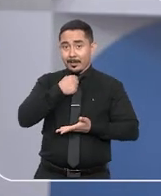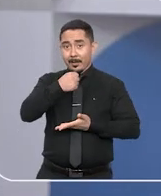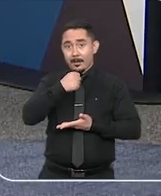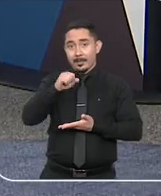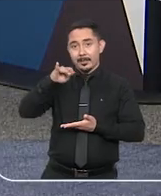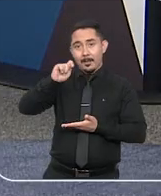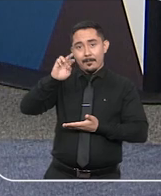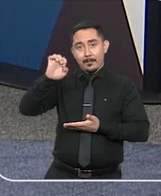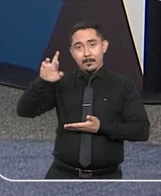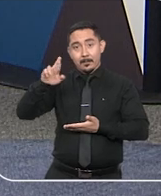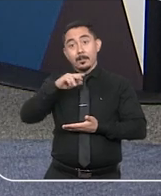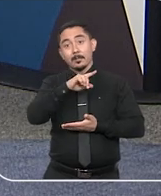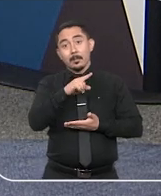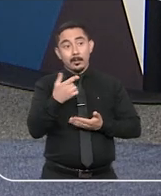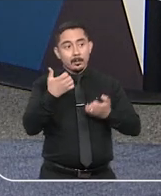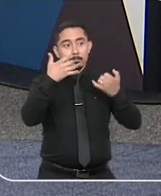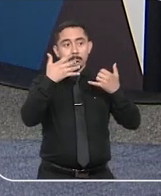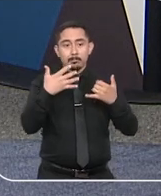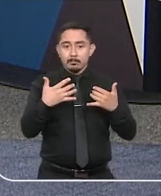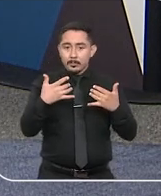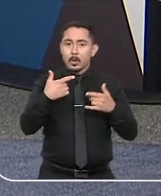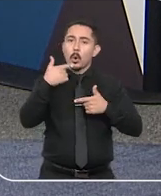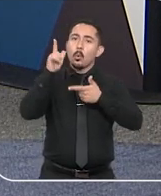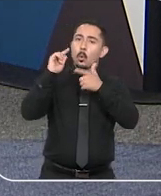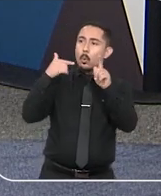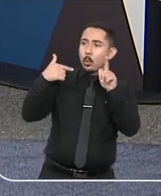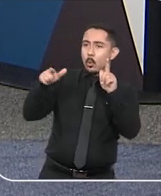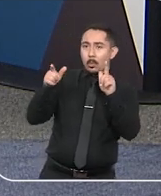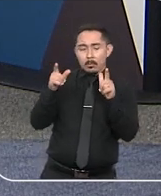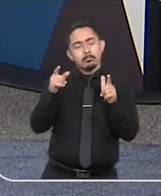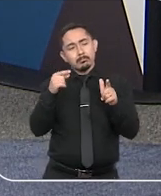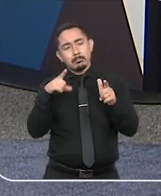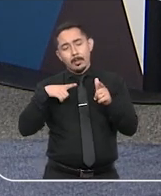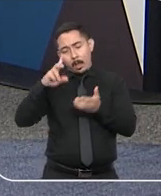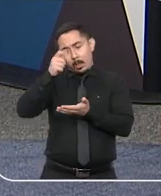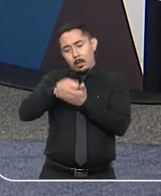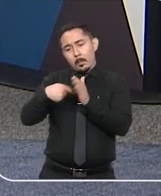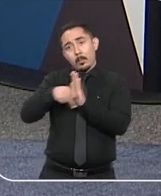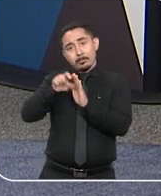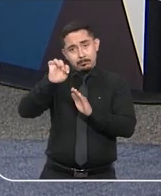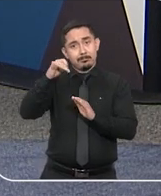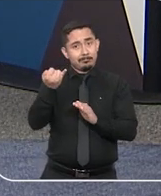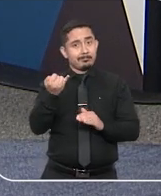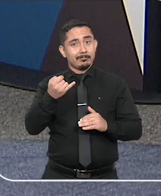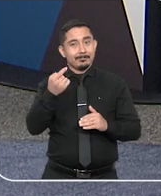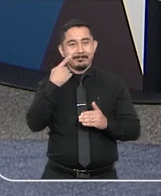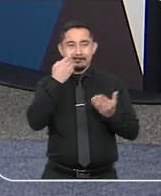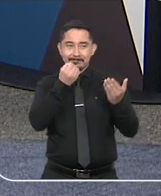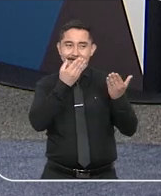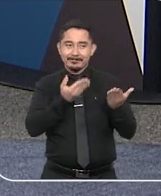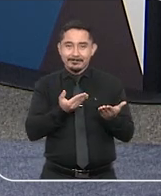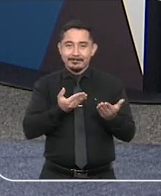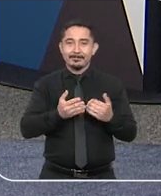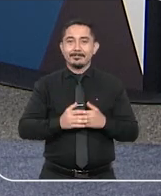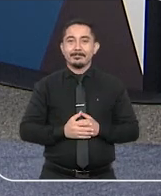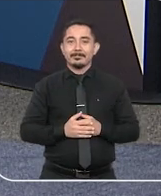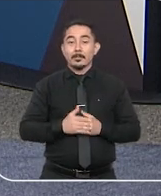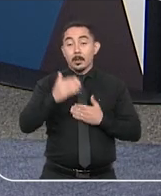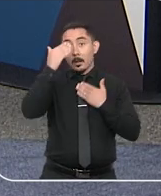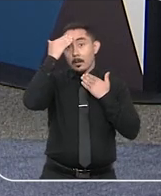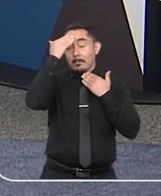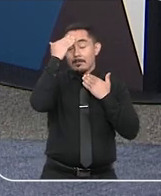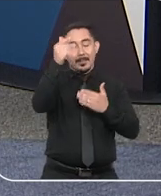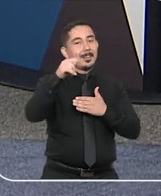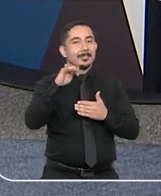o repórter Jaffer Araújo, que vai trazer outras recentes decisões do STJ. Seja bem-vindo,